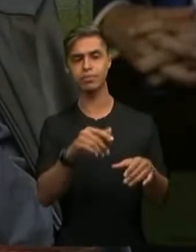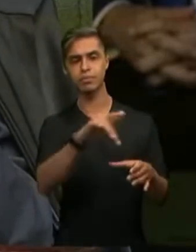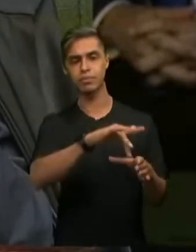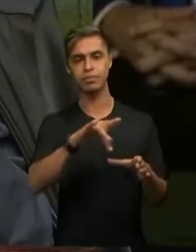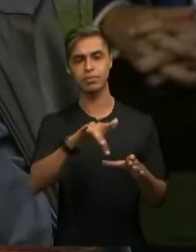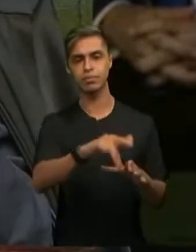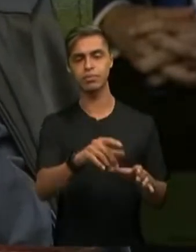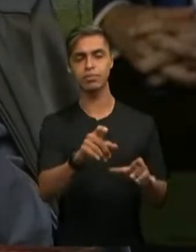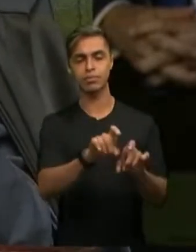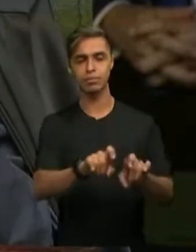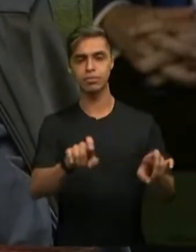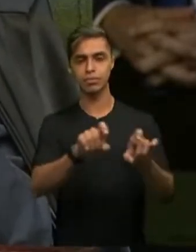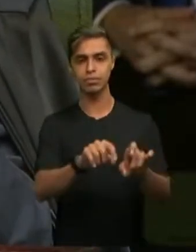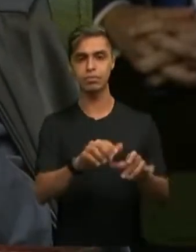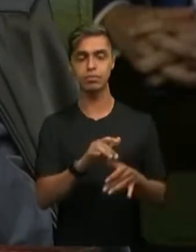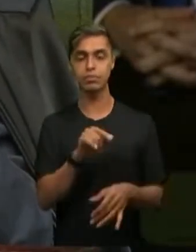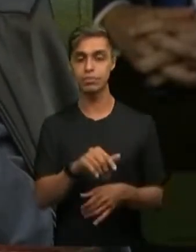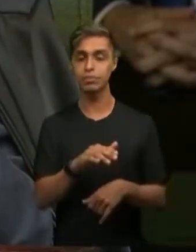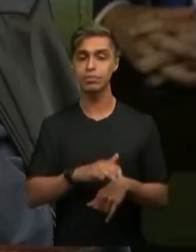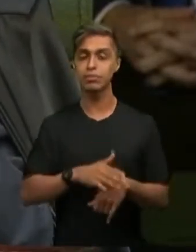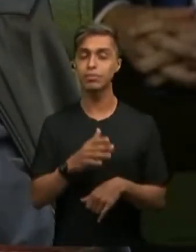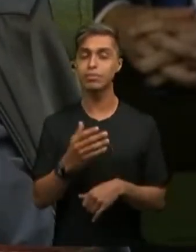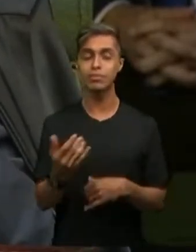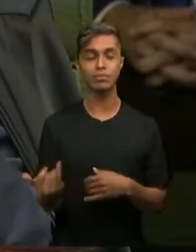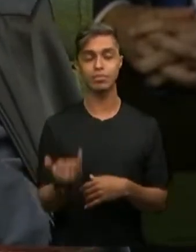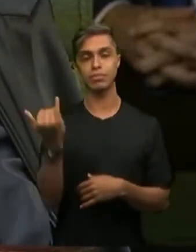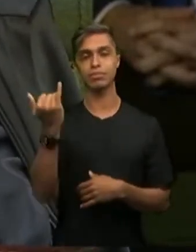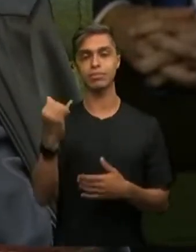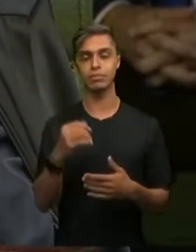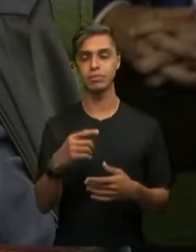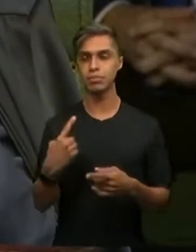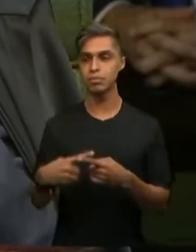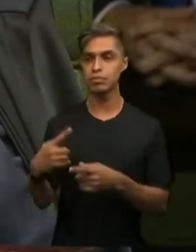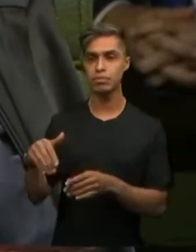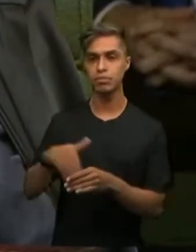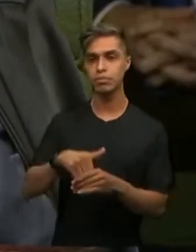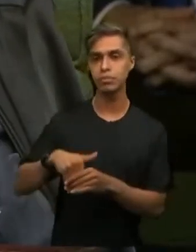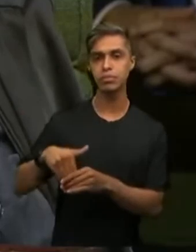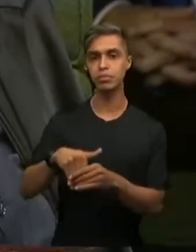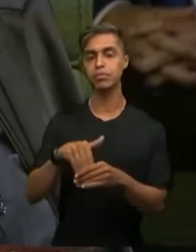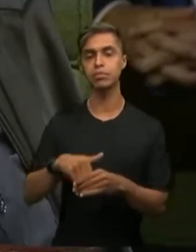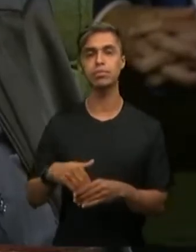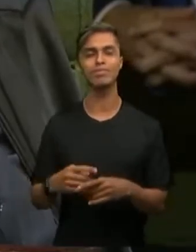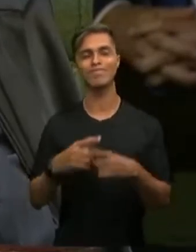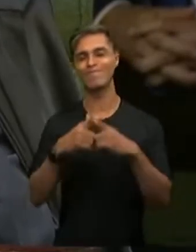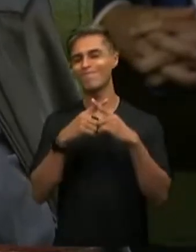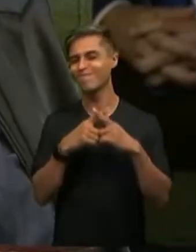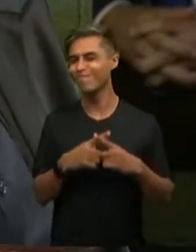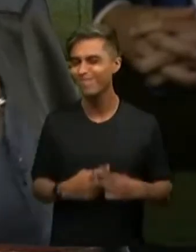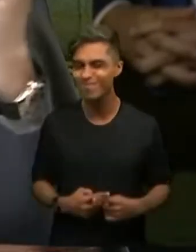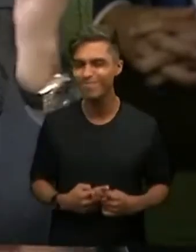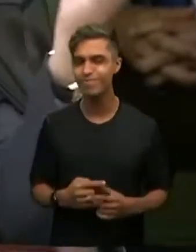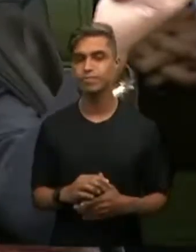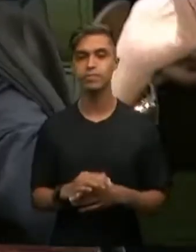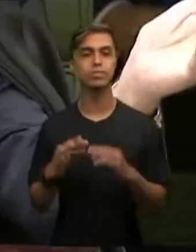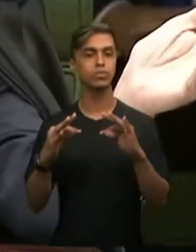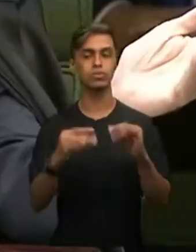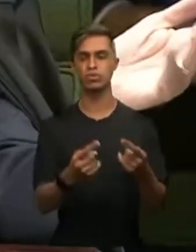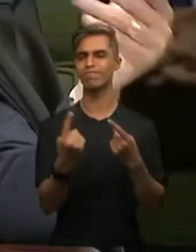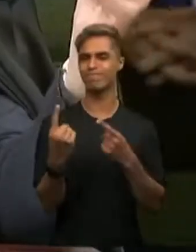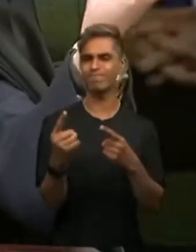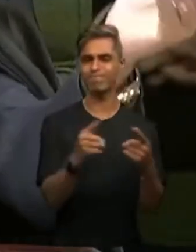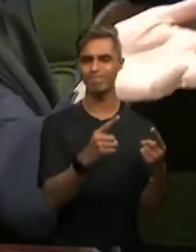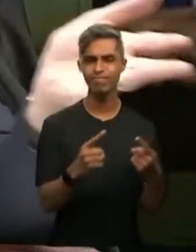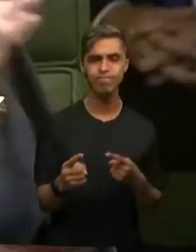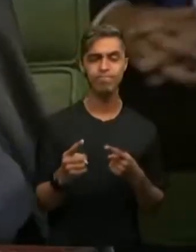e esse é o dado numa numa eleição né disputadíssima Eh todos falaram